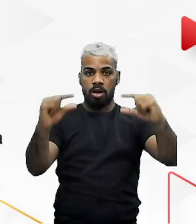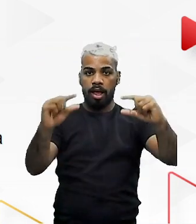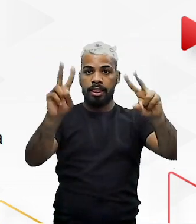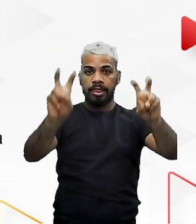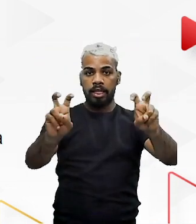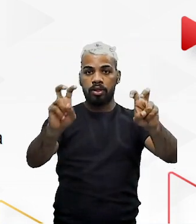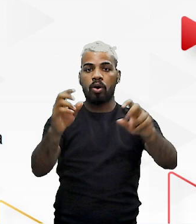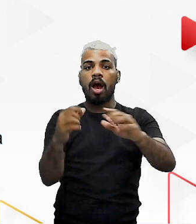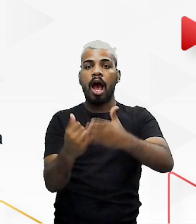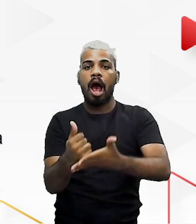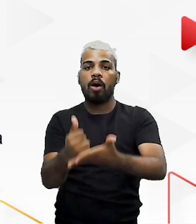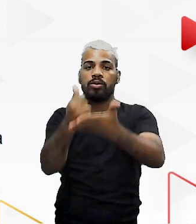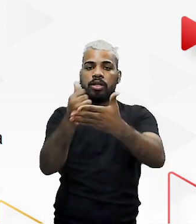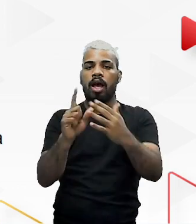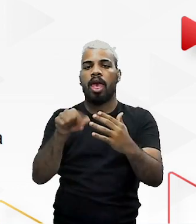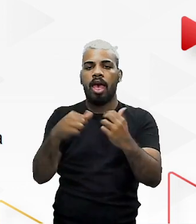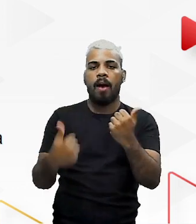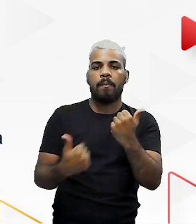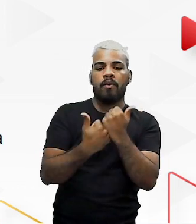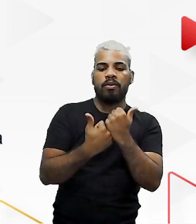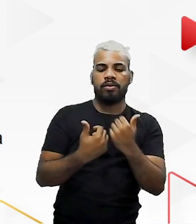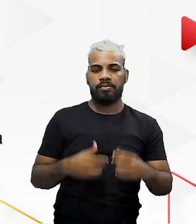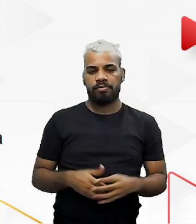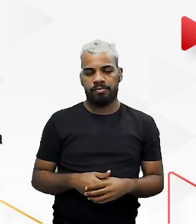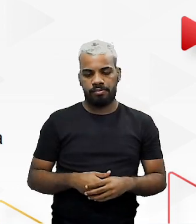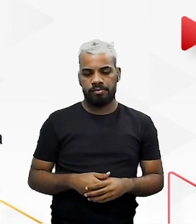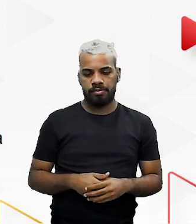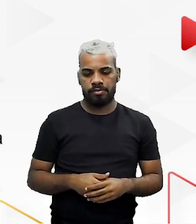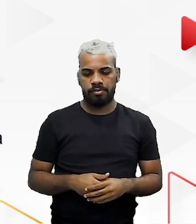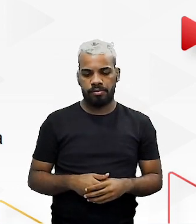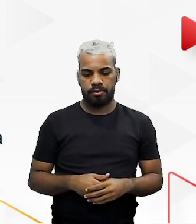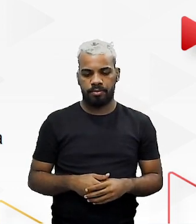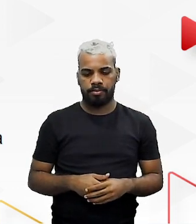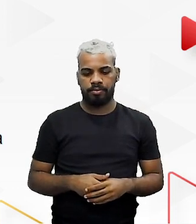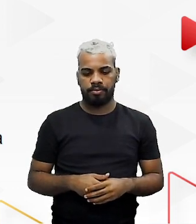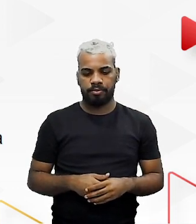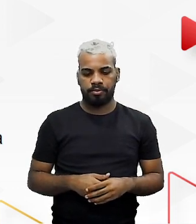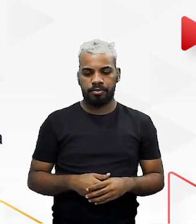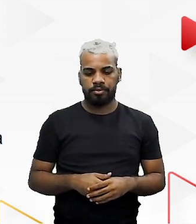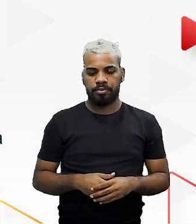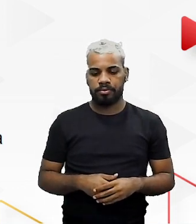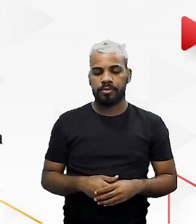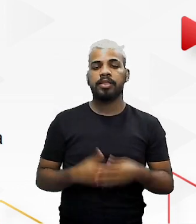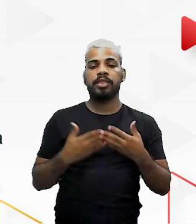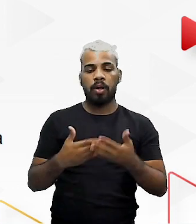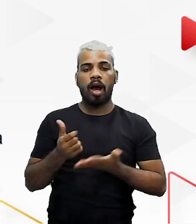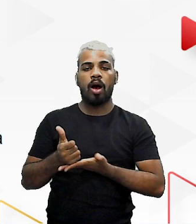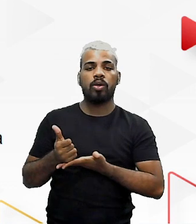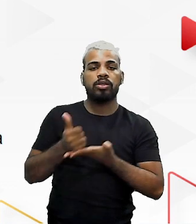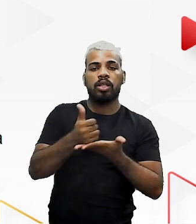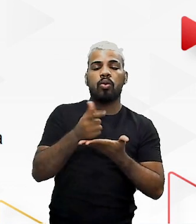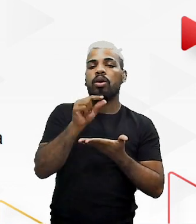ao lado de, certo? Está auxiliando algo, alguém. Tem por objetivo acrescentar